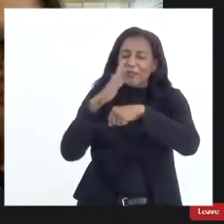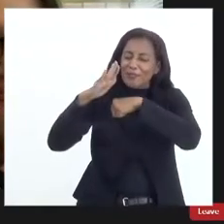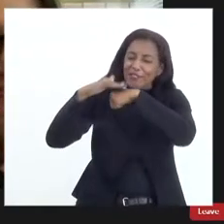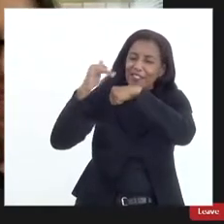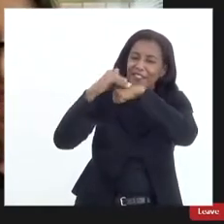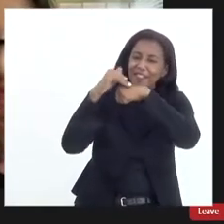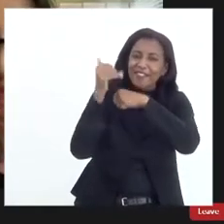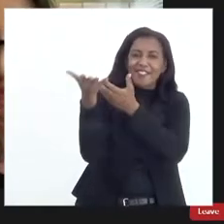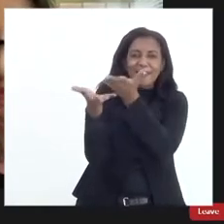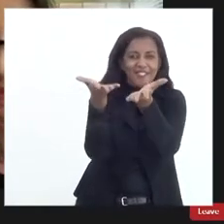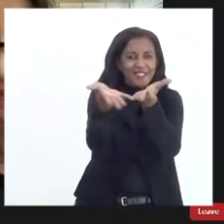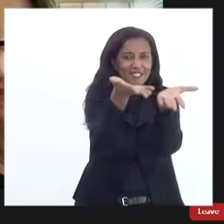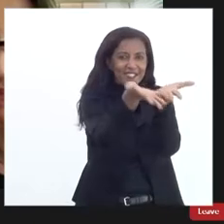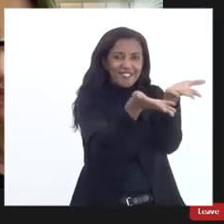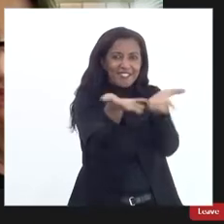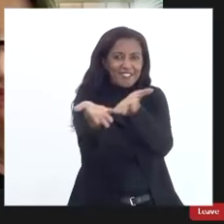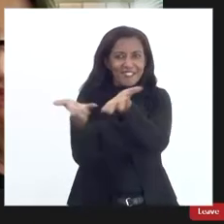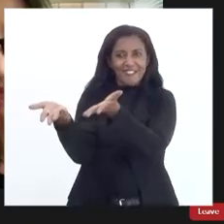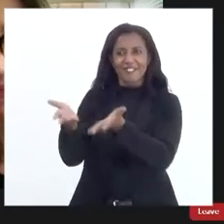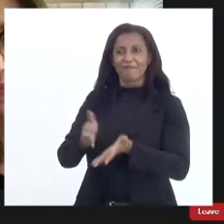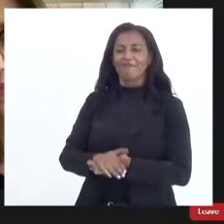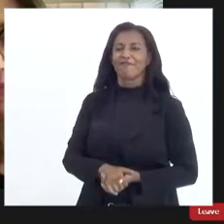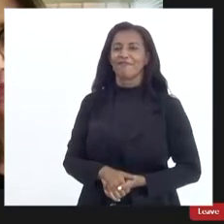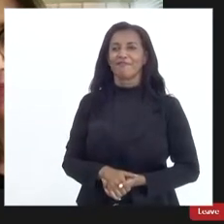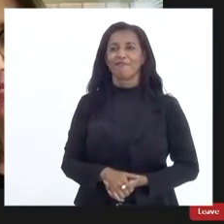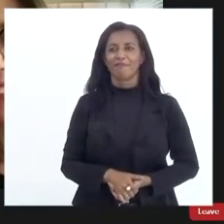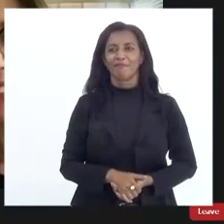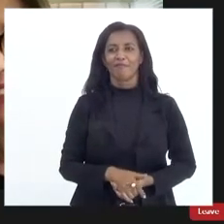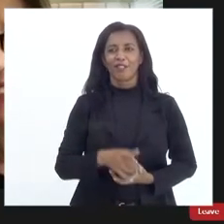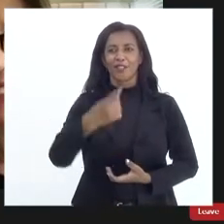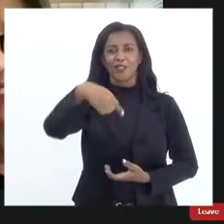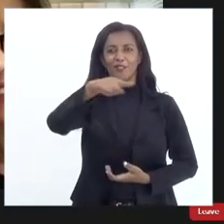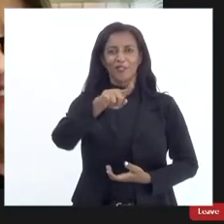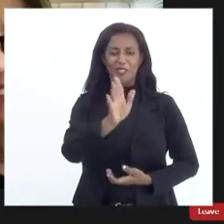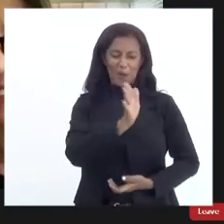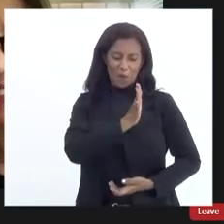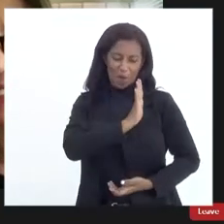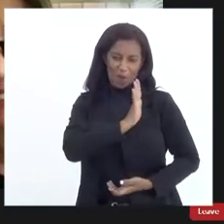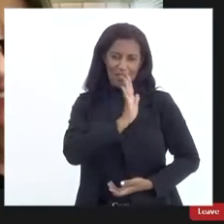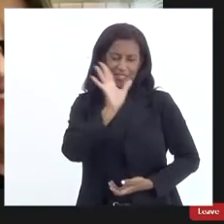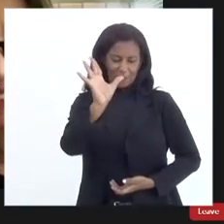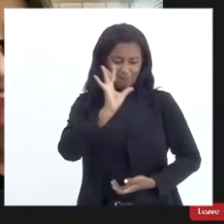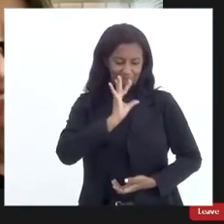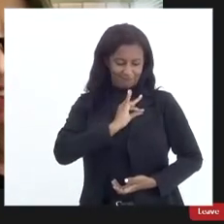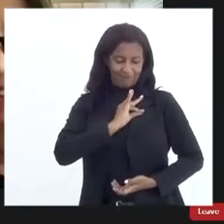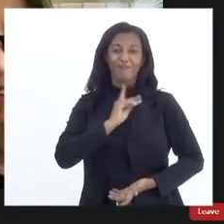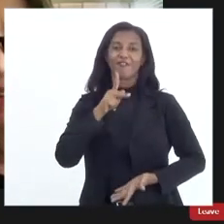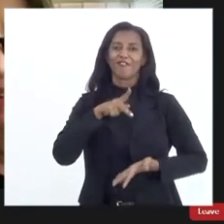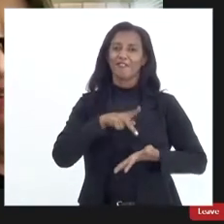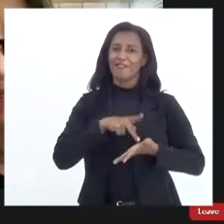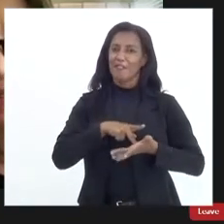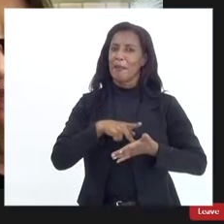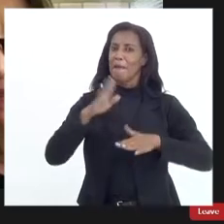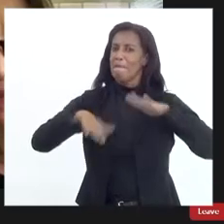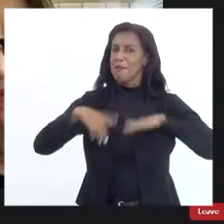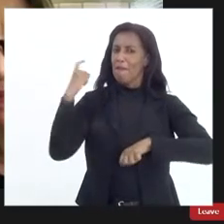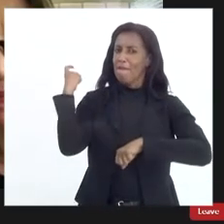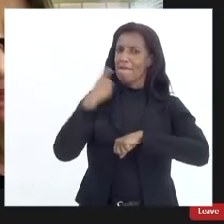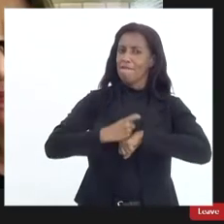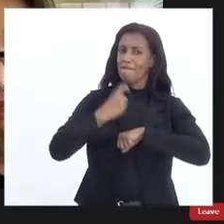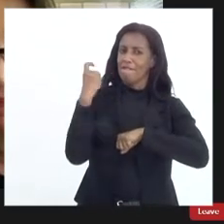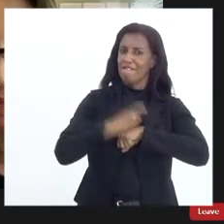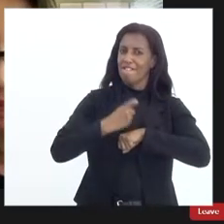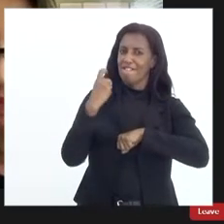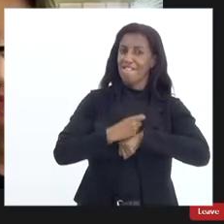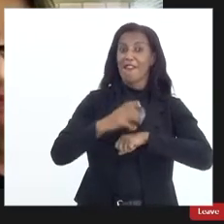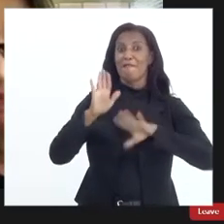aí para todos vocês, tá? Vocês moram no meu coração de verdade, né? Mesmo quando eu sou duro em algumas coisas, tá? Mas moro